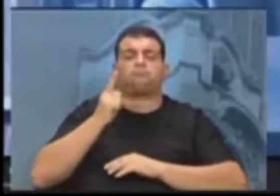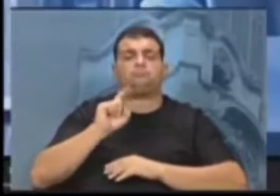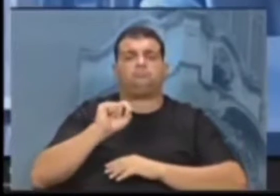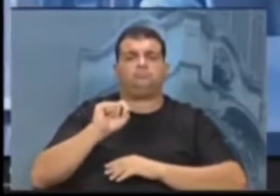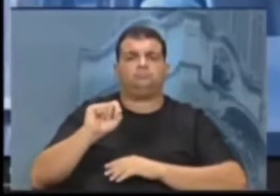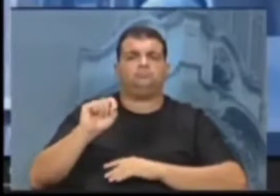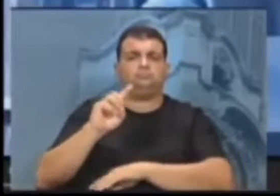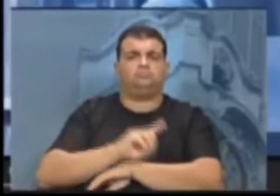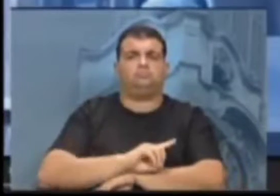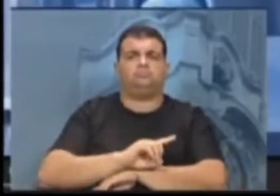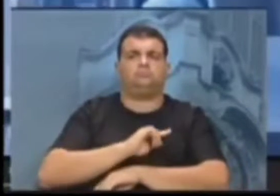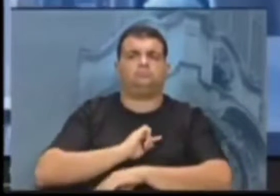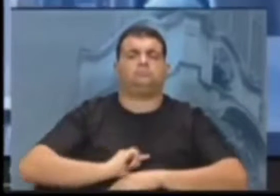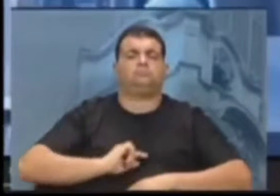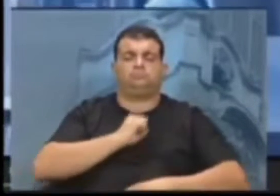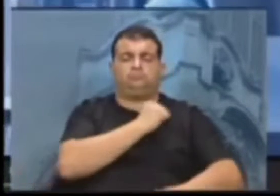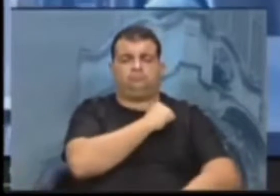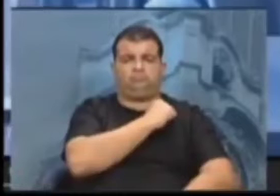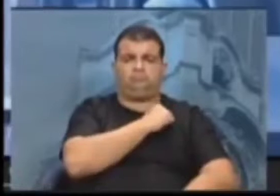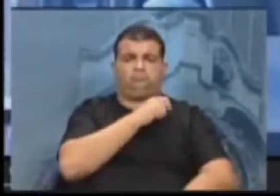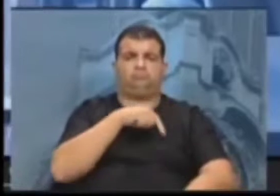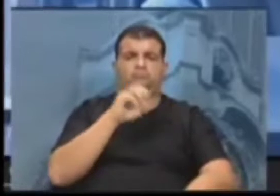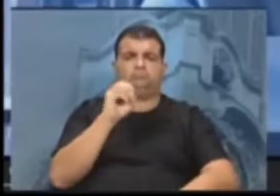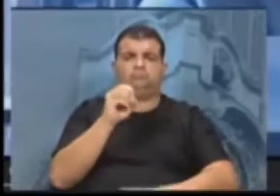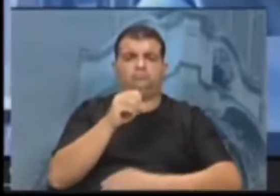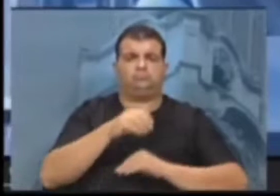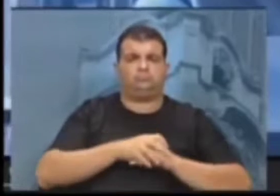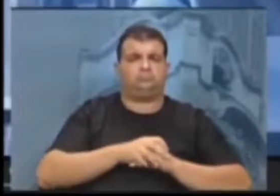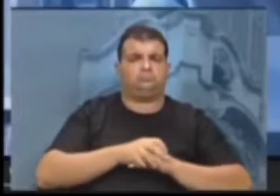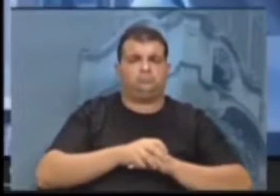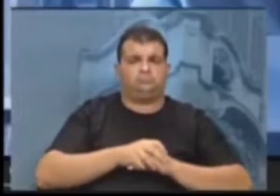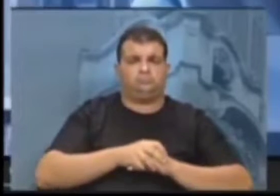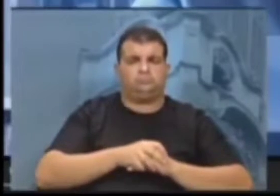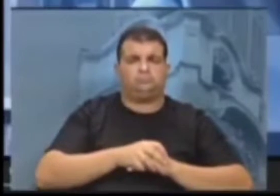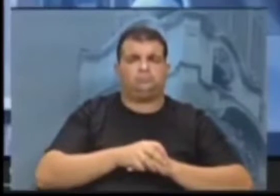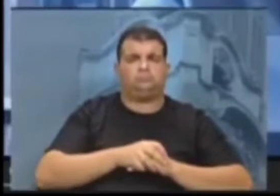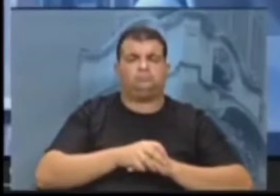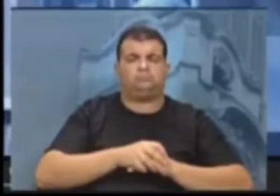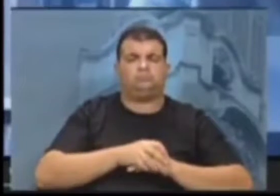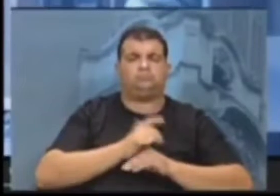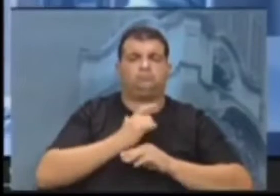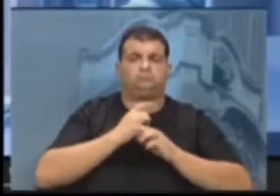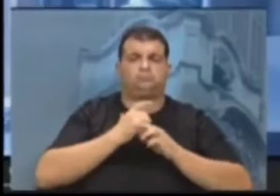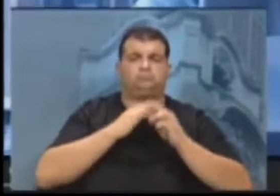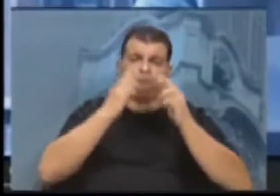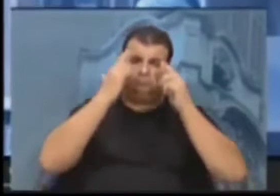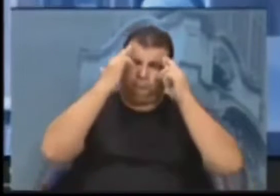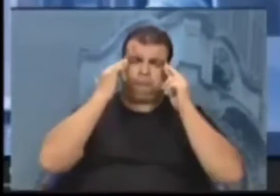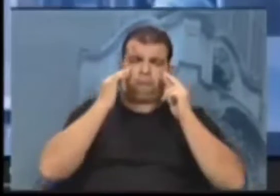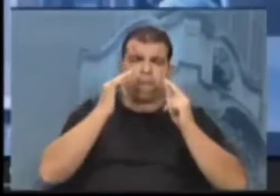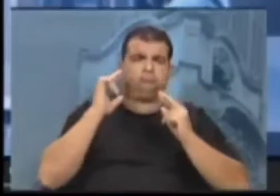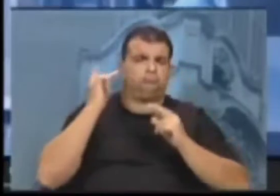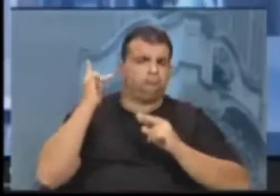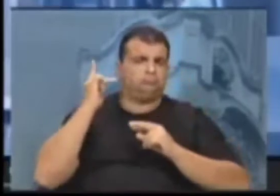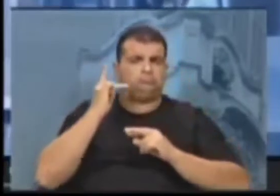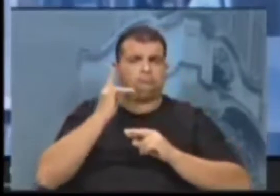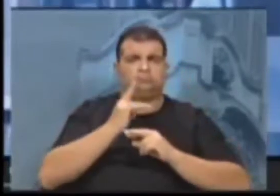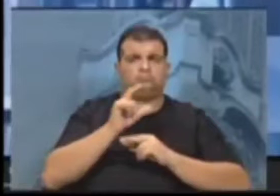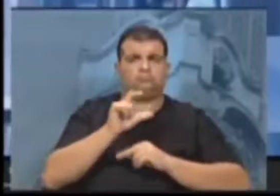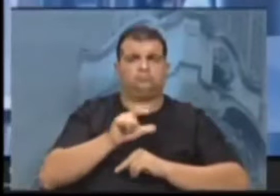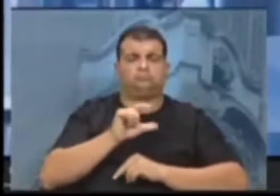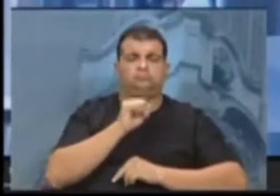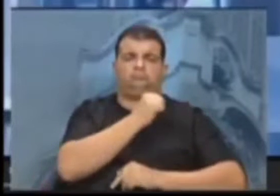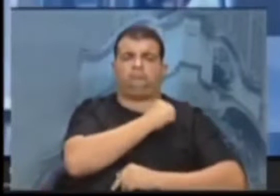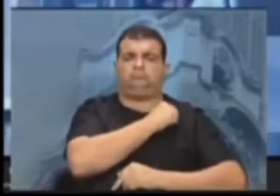dias do governo Mello em Porto Alegre. Tenho muito respeito à trajetória do Sebastião Mello,